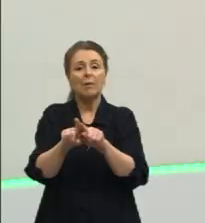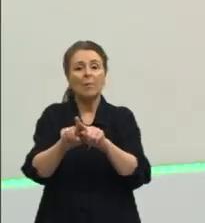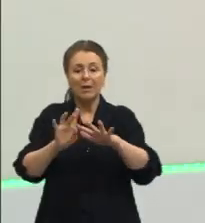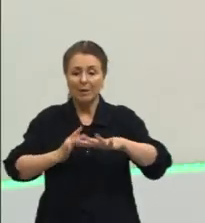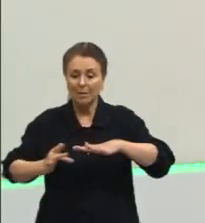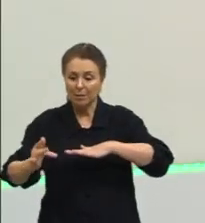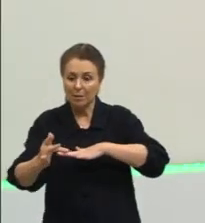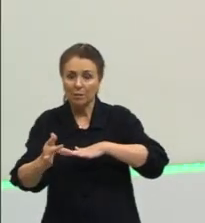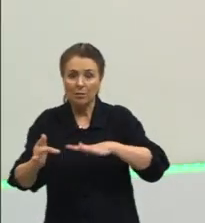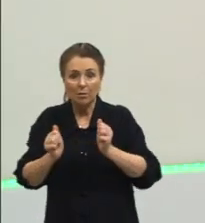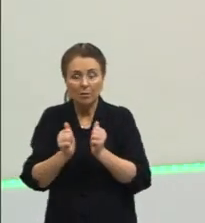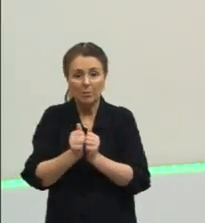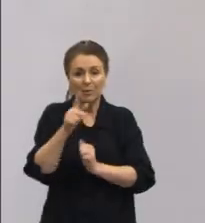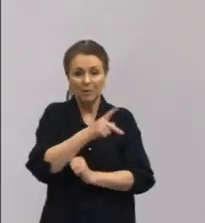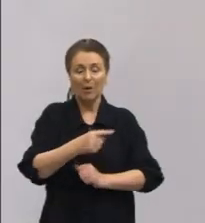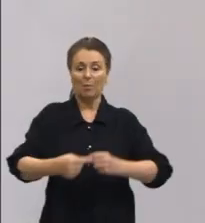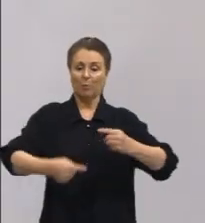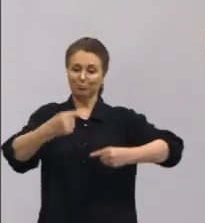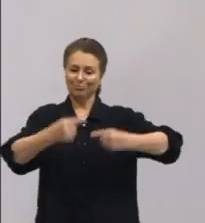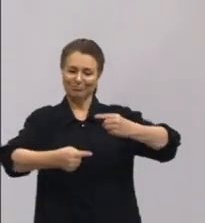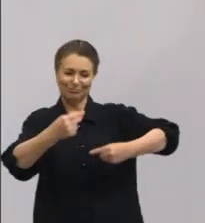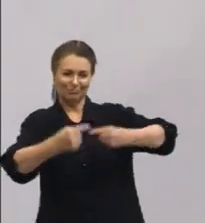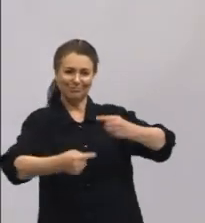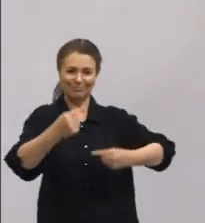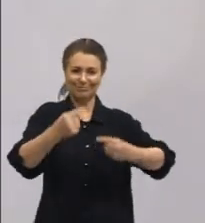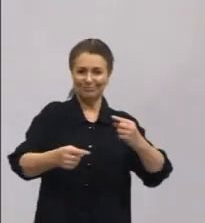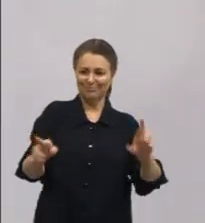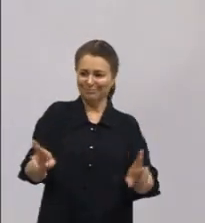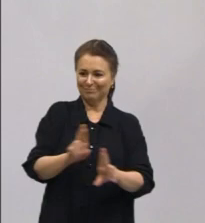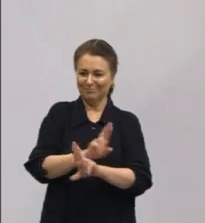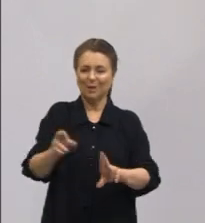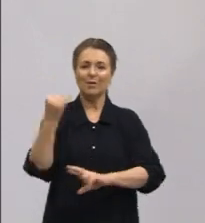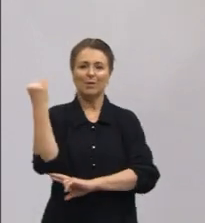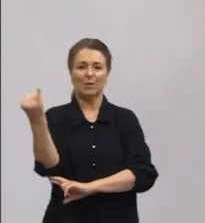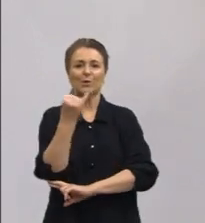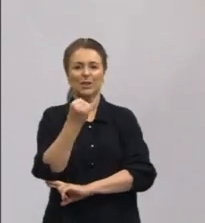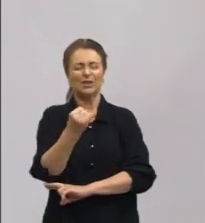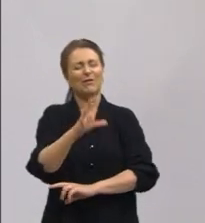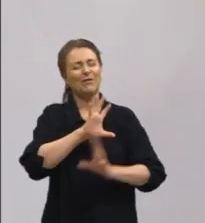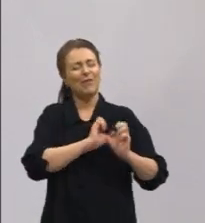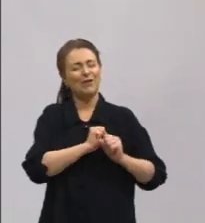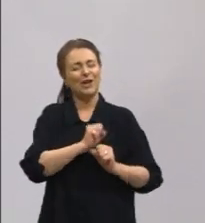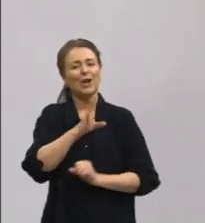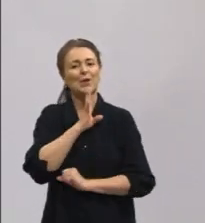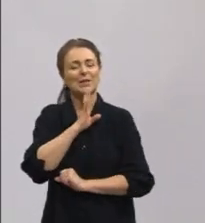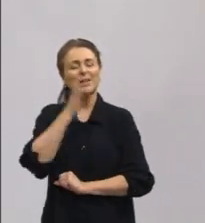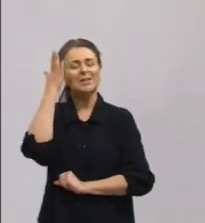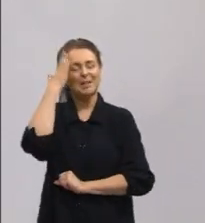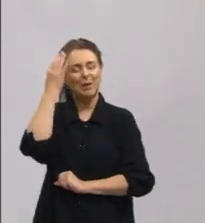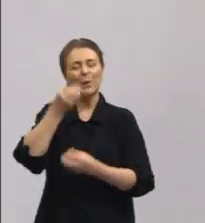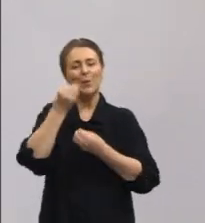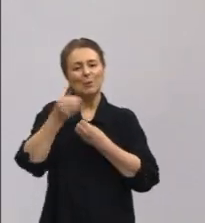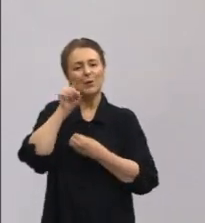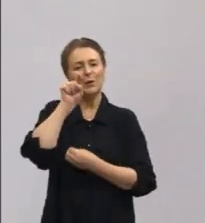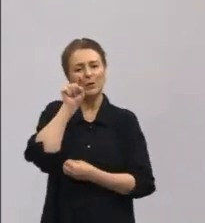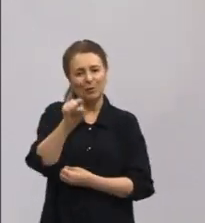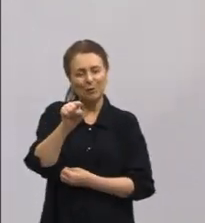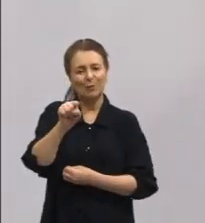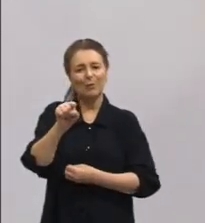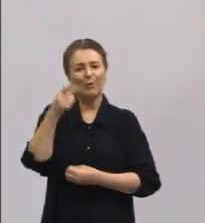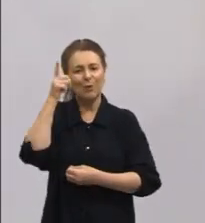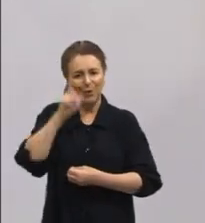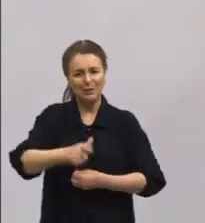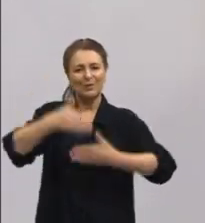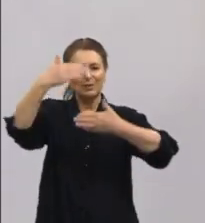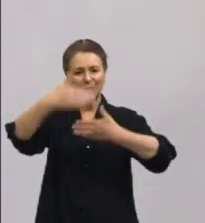redes sociais falem dialogar aí com a gente a gente vai adorar conhecer vocês e saber dos resultados do projeto eu acho que é isso